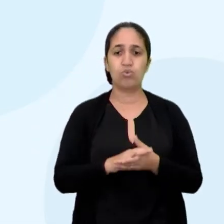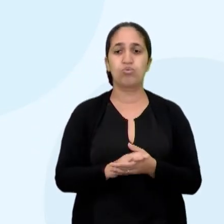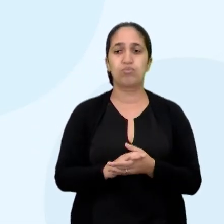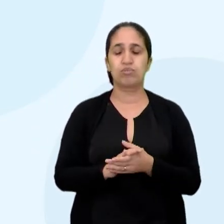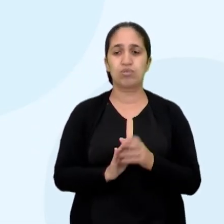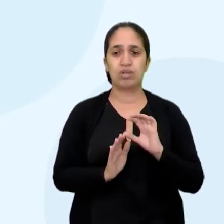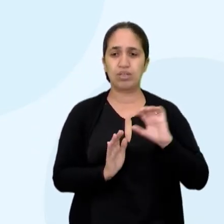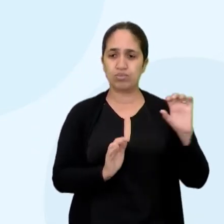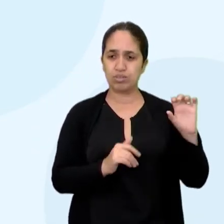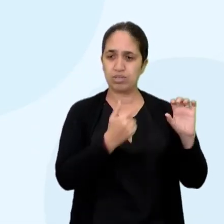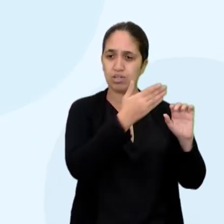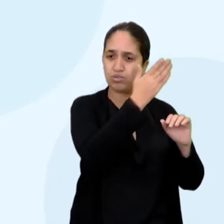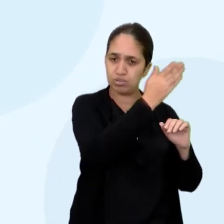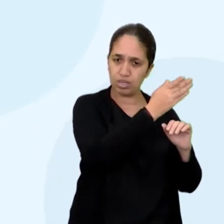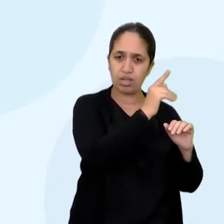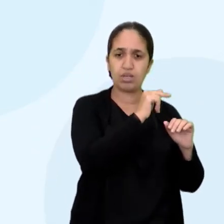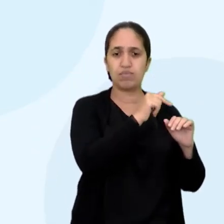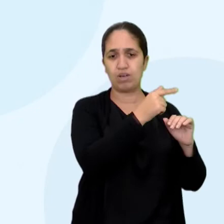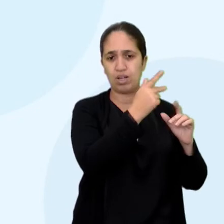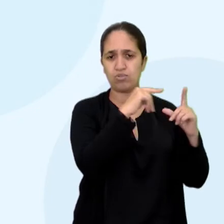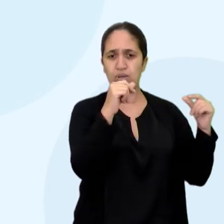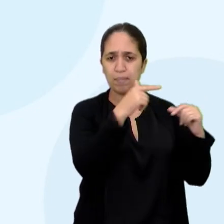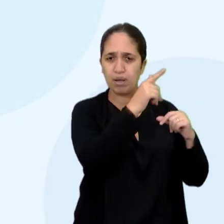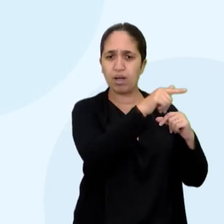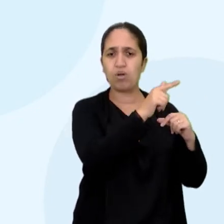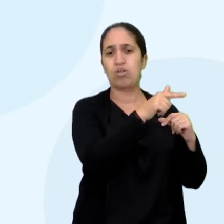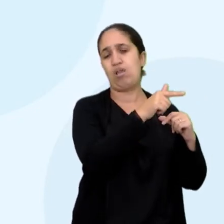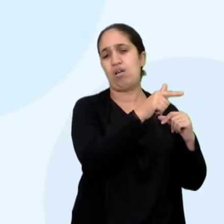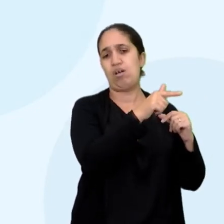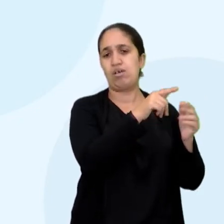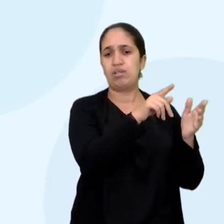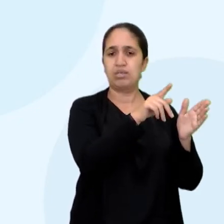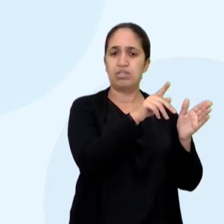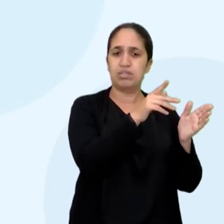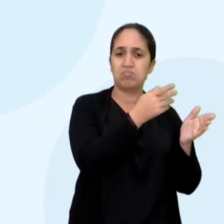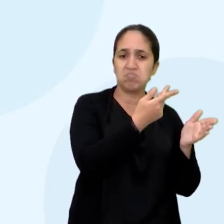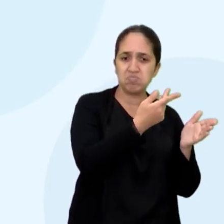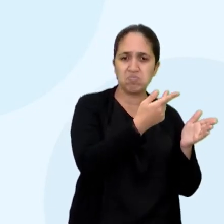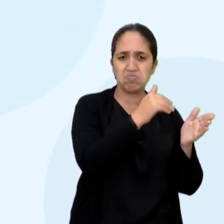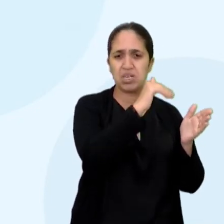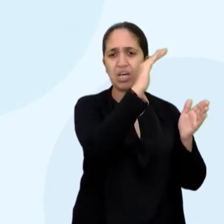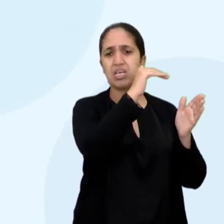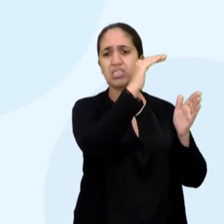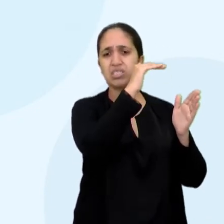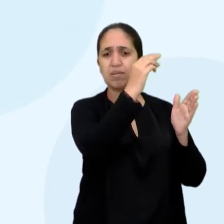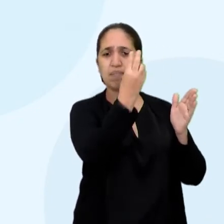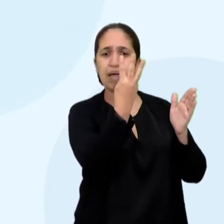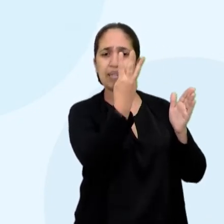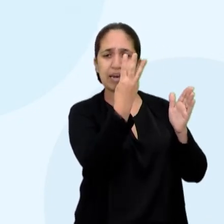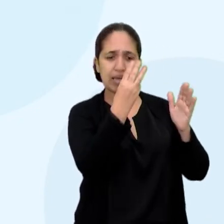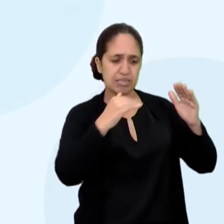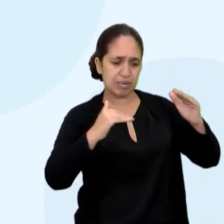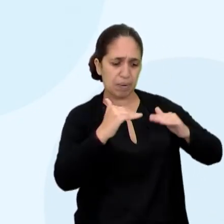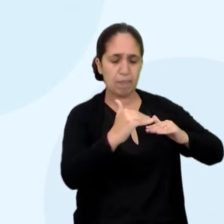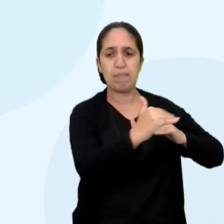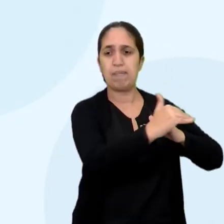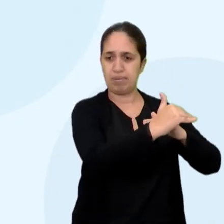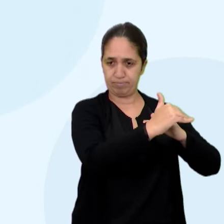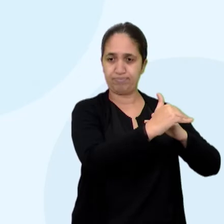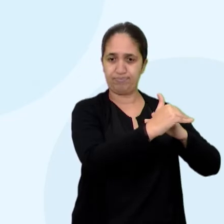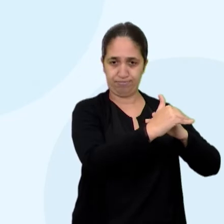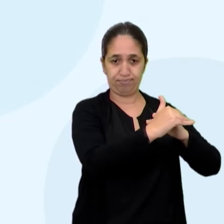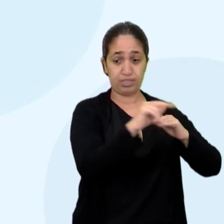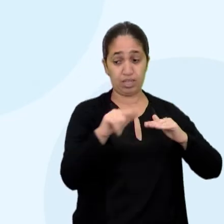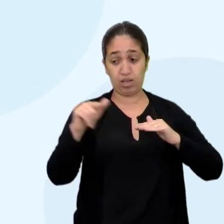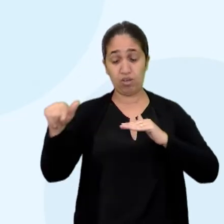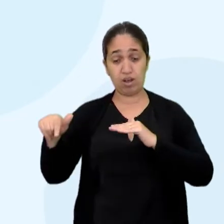placa euroasiática, né? Então o Japão aí, né, ele está aí acima de encontro de 3 placas tectônicas. Como